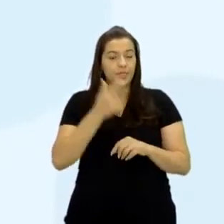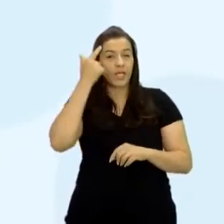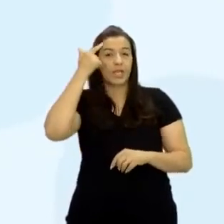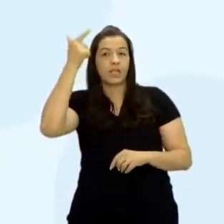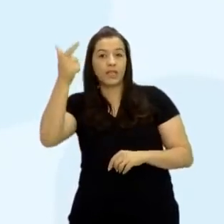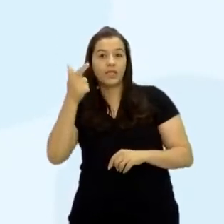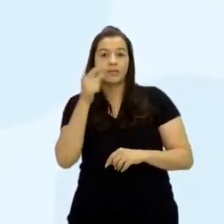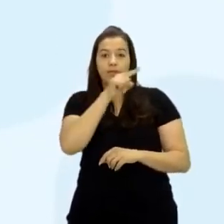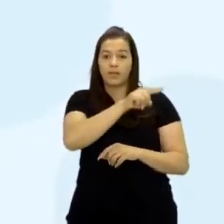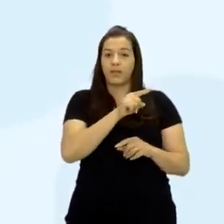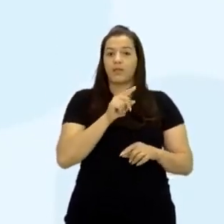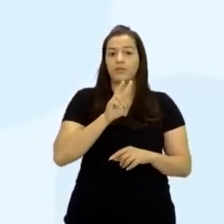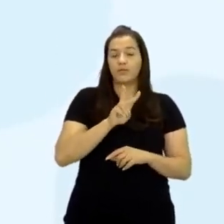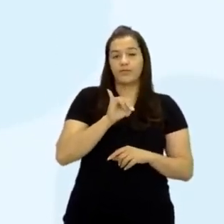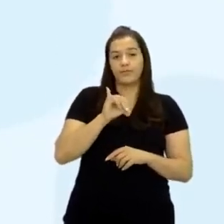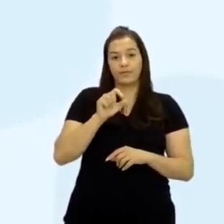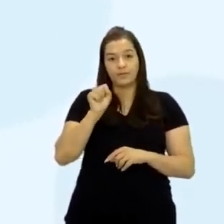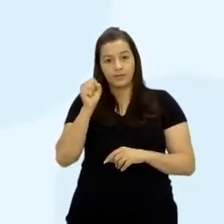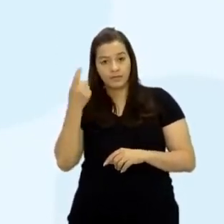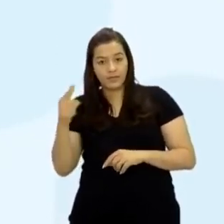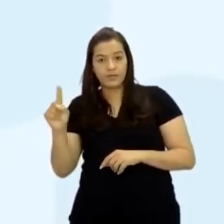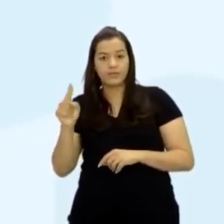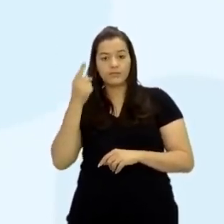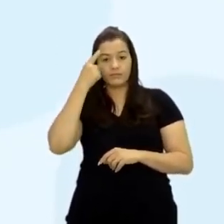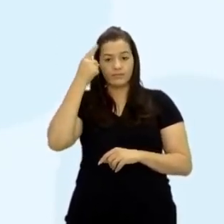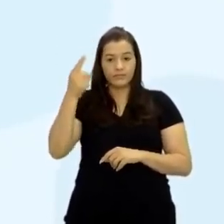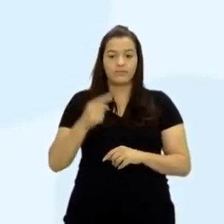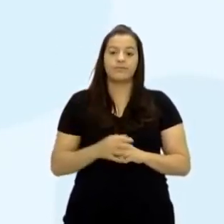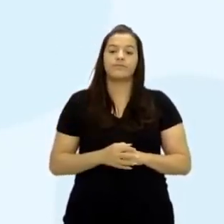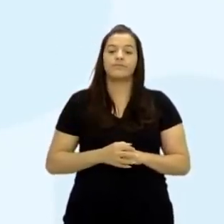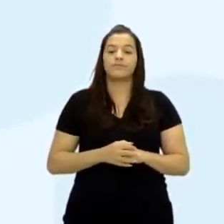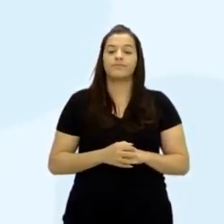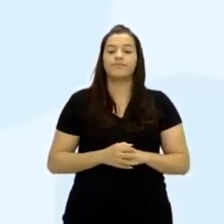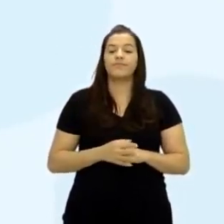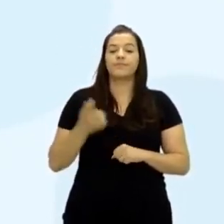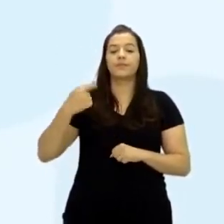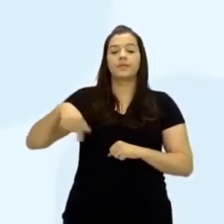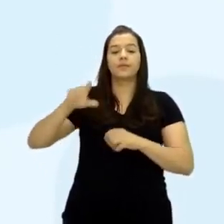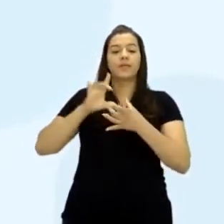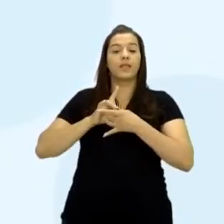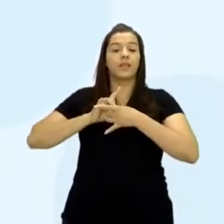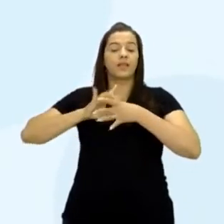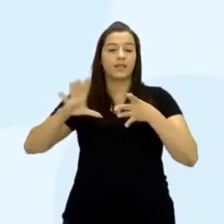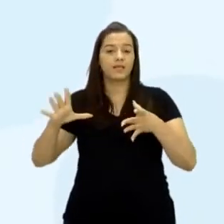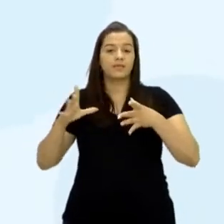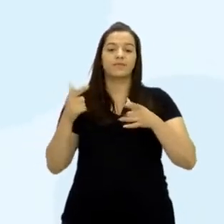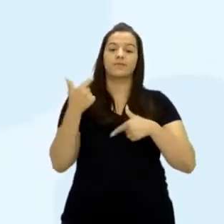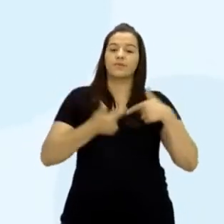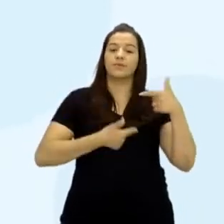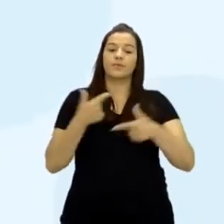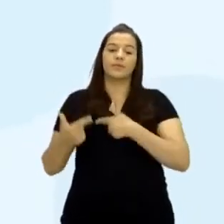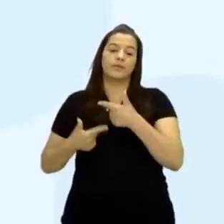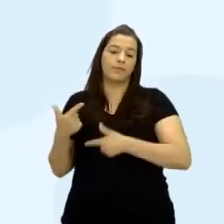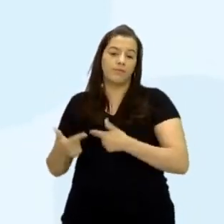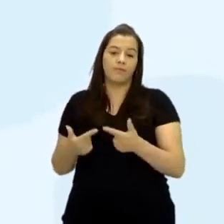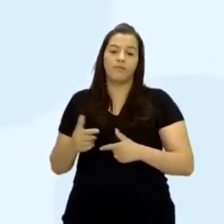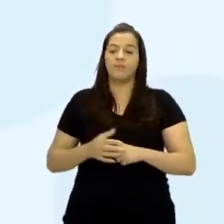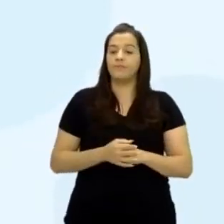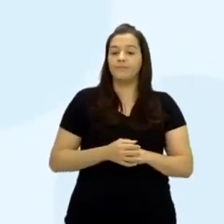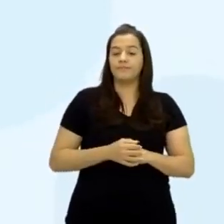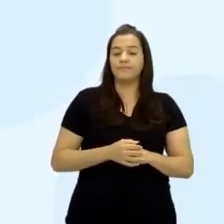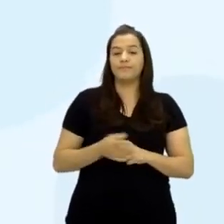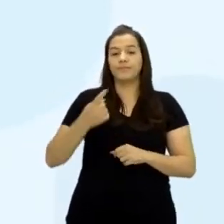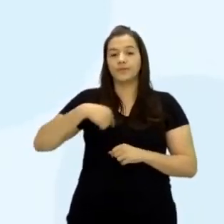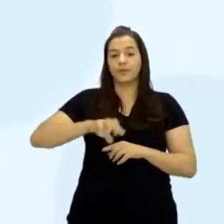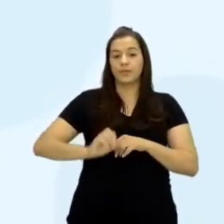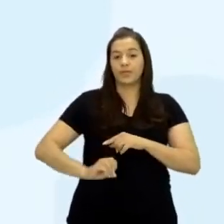daquele vilão, né, que saiu do feudo? Livres das relações servis. Então, quando aquele